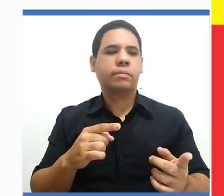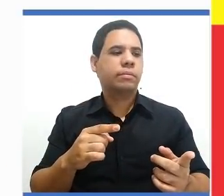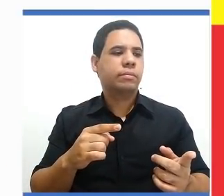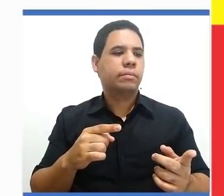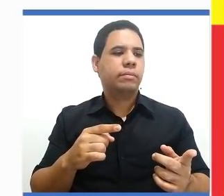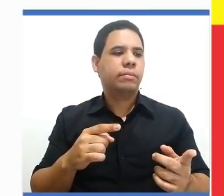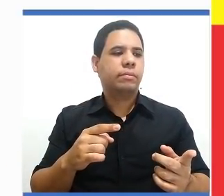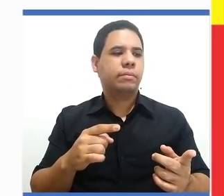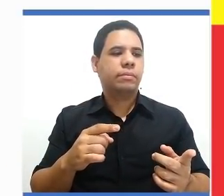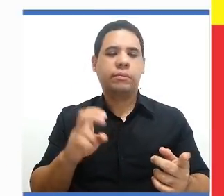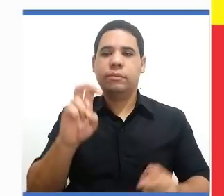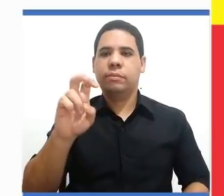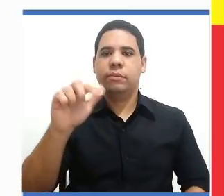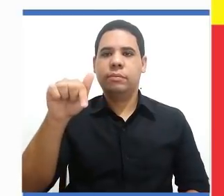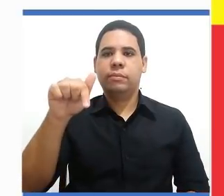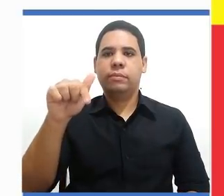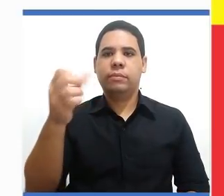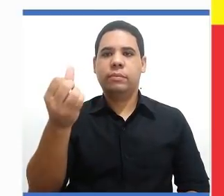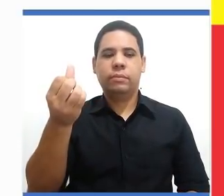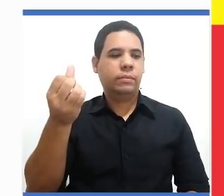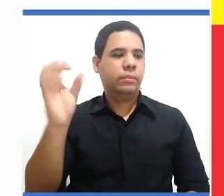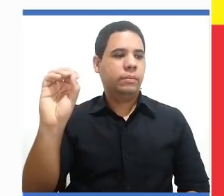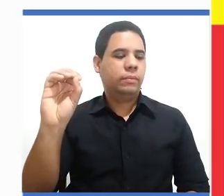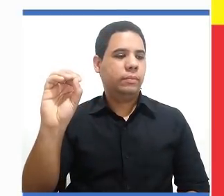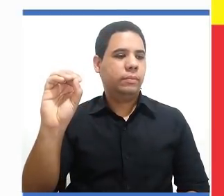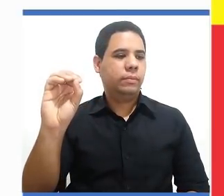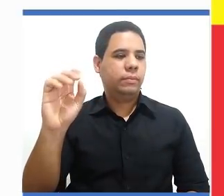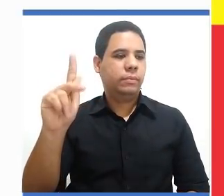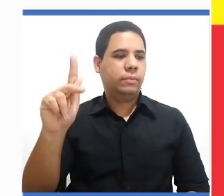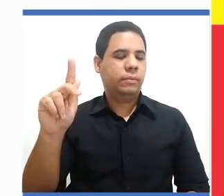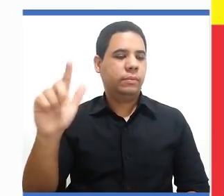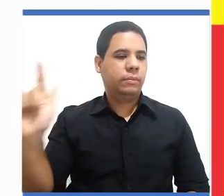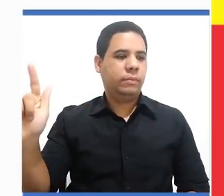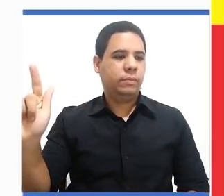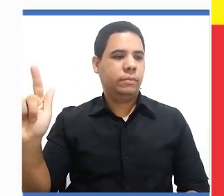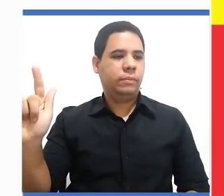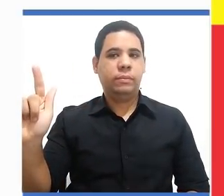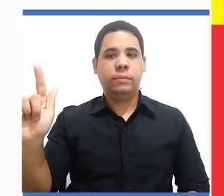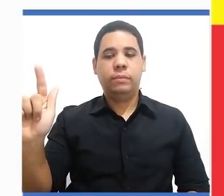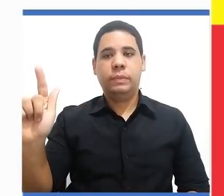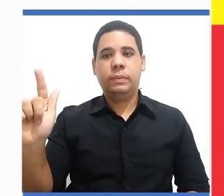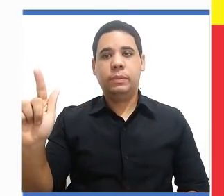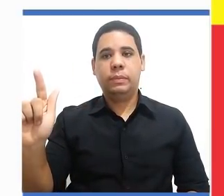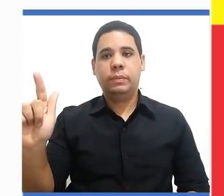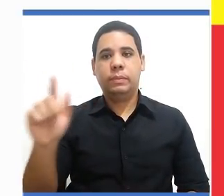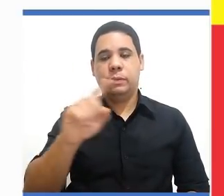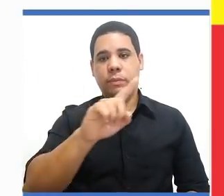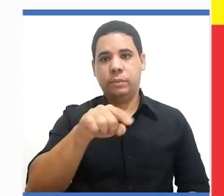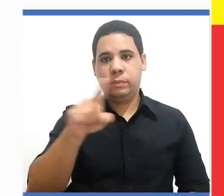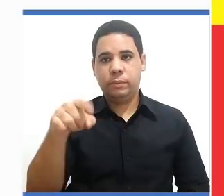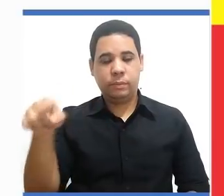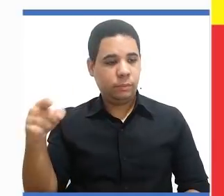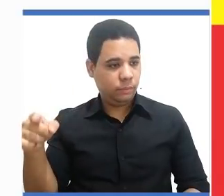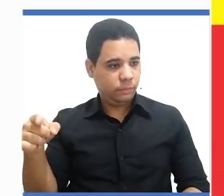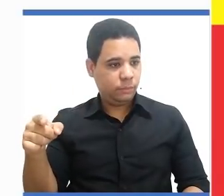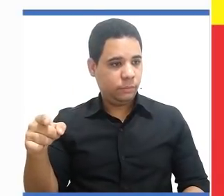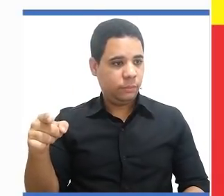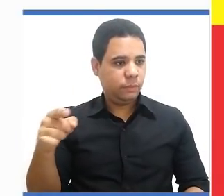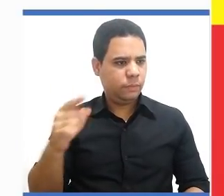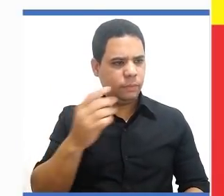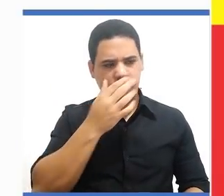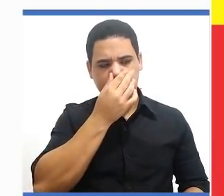vírgula. Agora, onde está a vírgula? Na direita, perfeito. Só que, quando a gente anda nesse exemplo